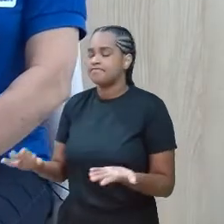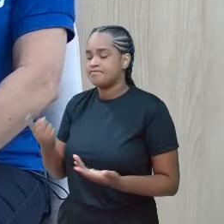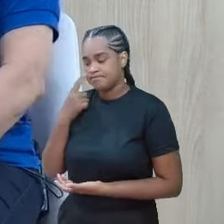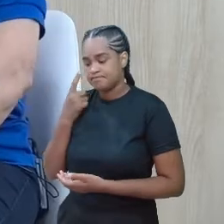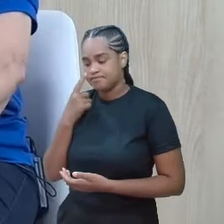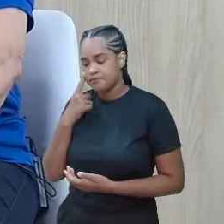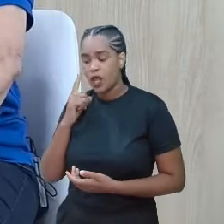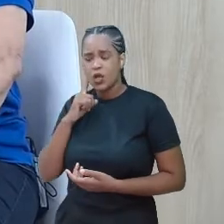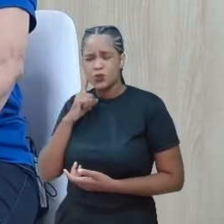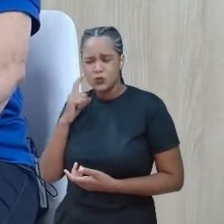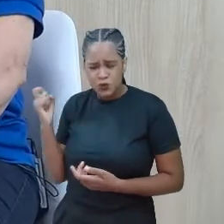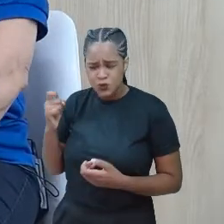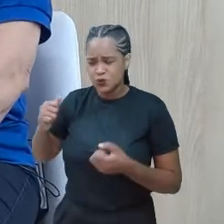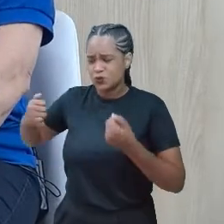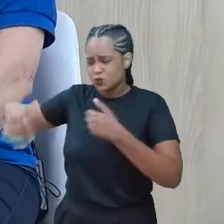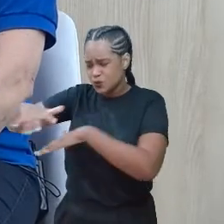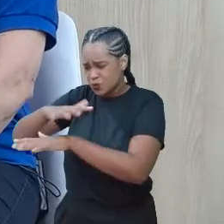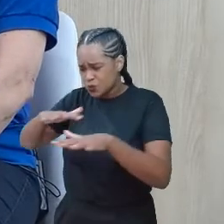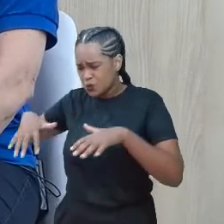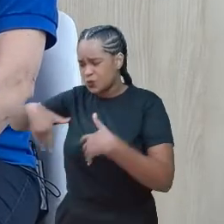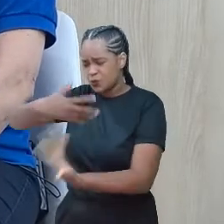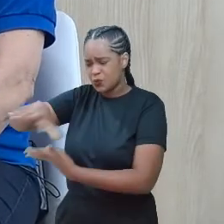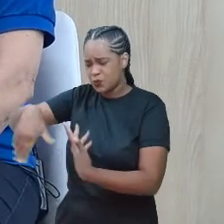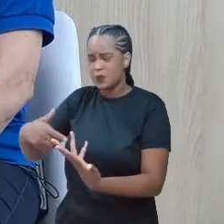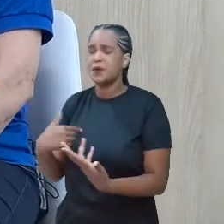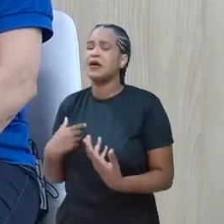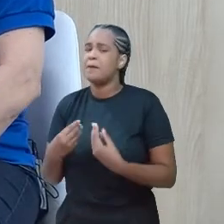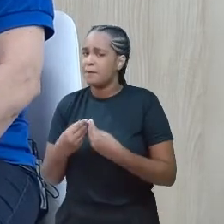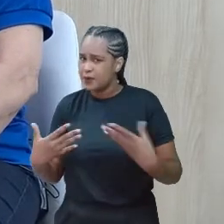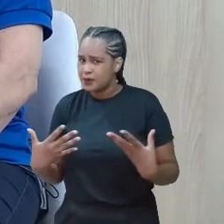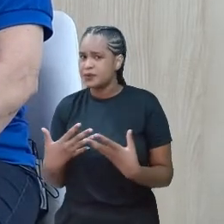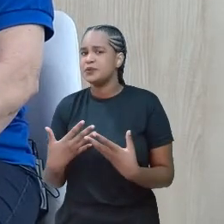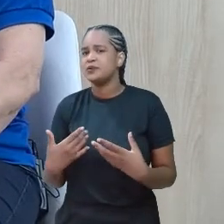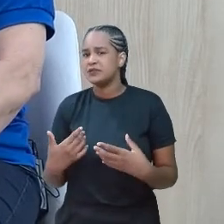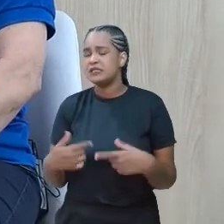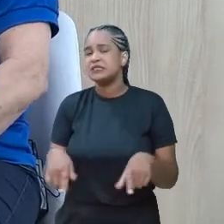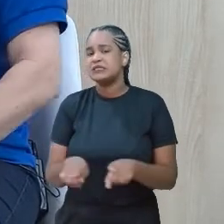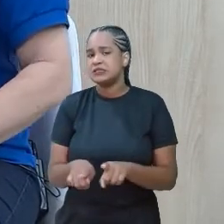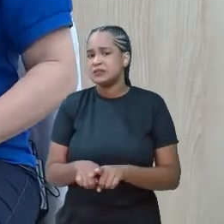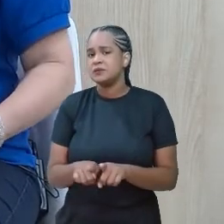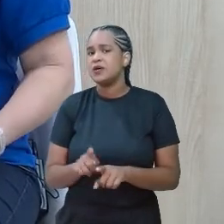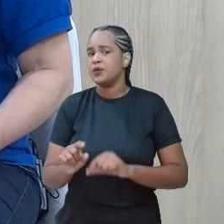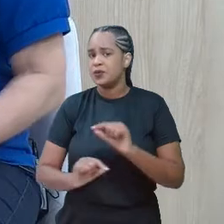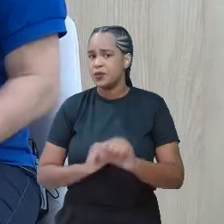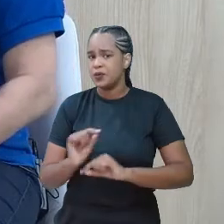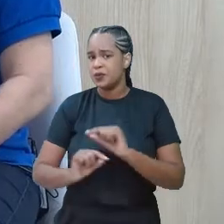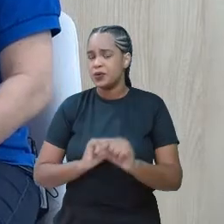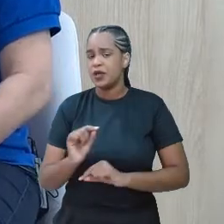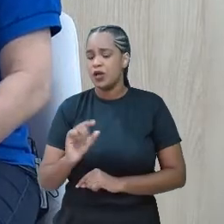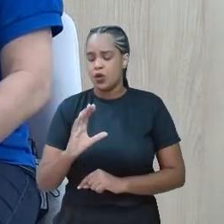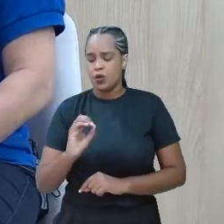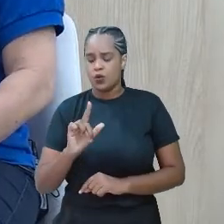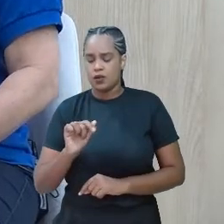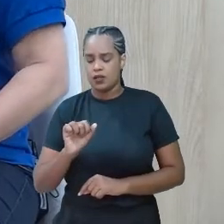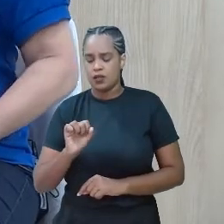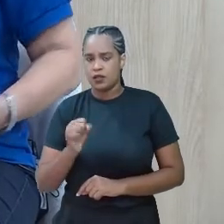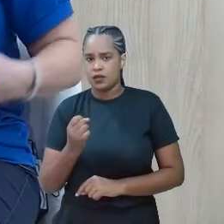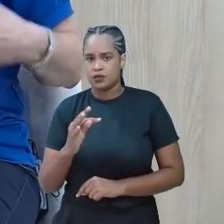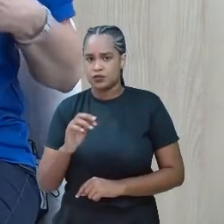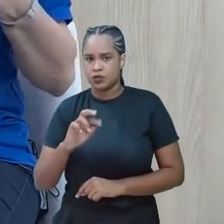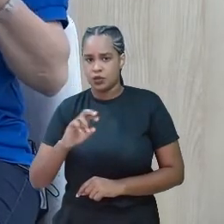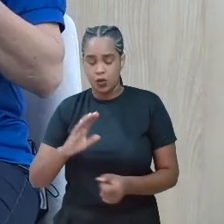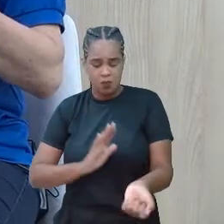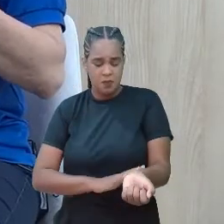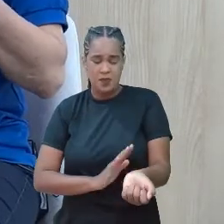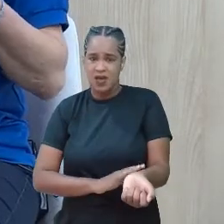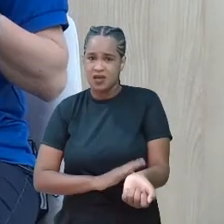da poluição sonora, além de todos esses males, né, que podem causar, pode aumentar o colesterol também, como aumenta a